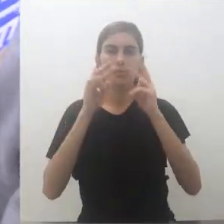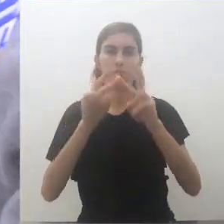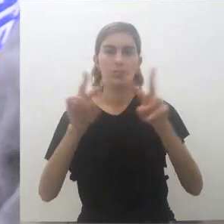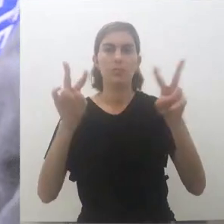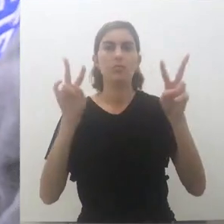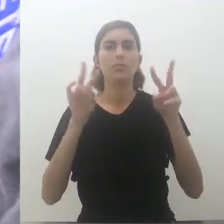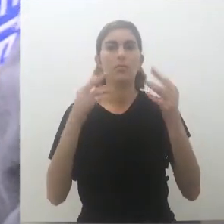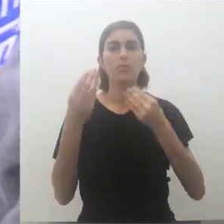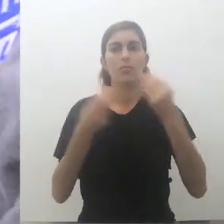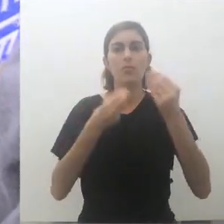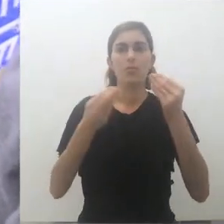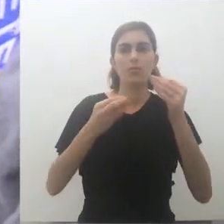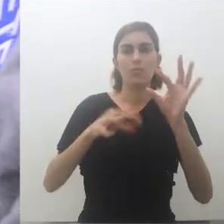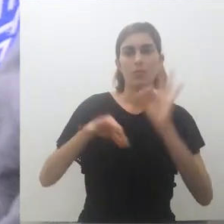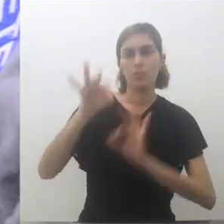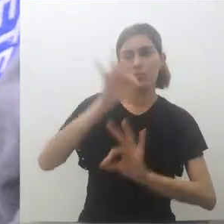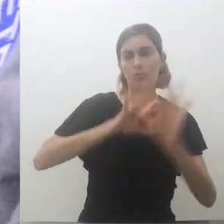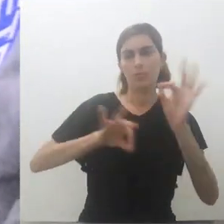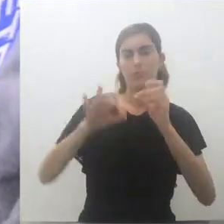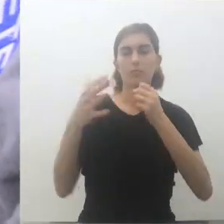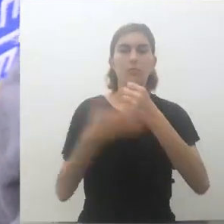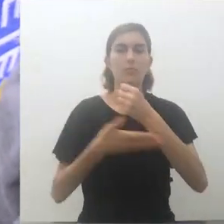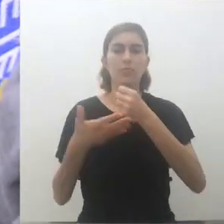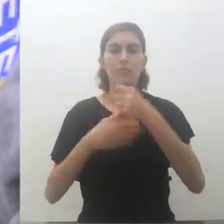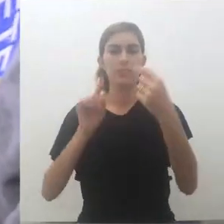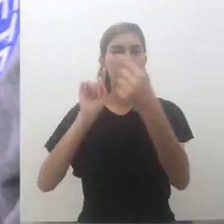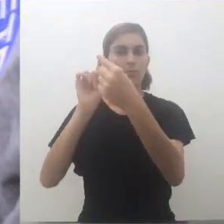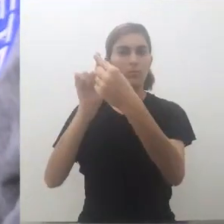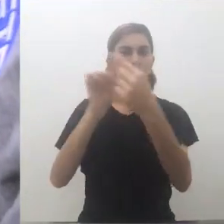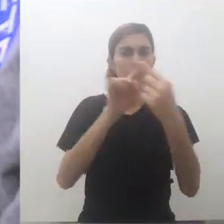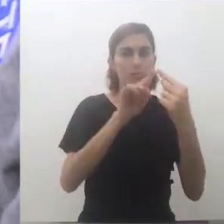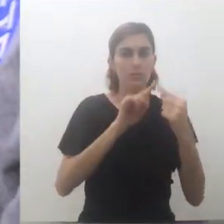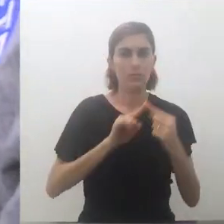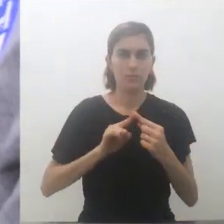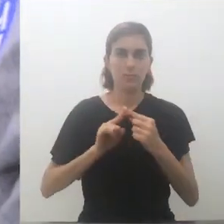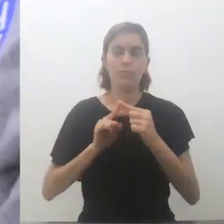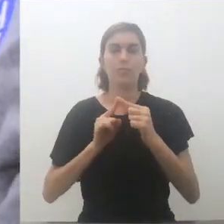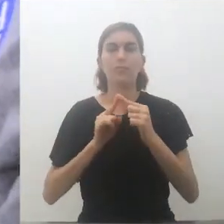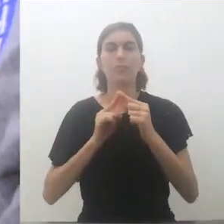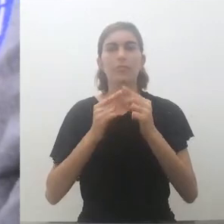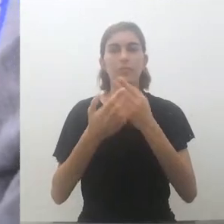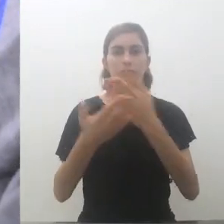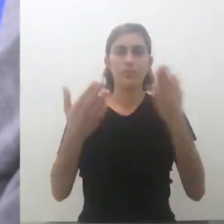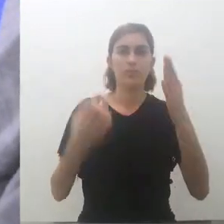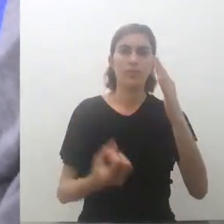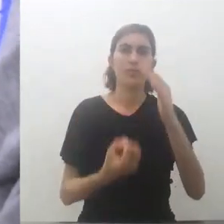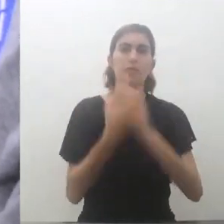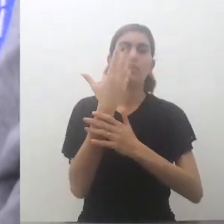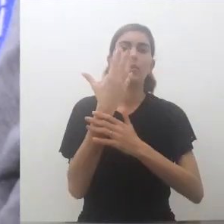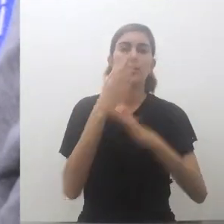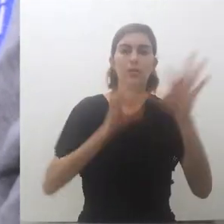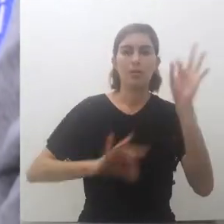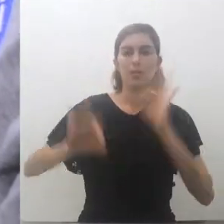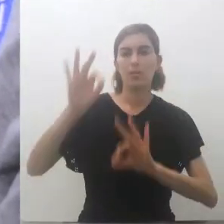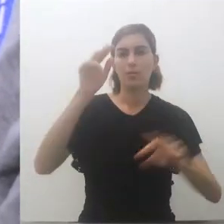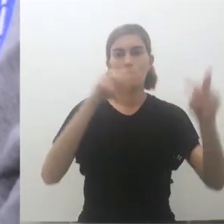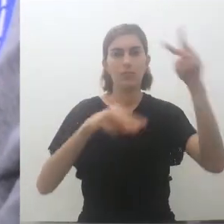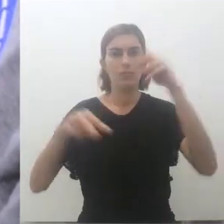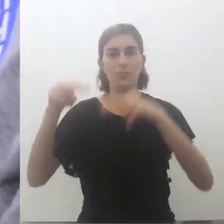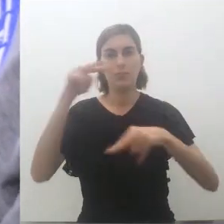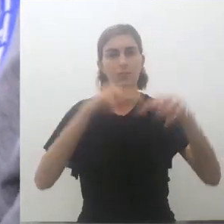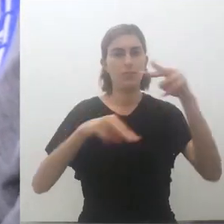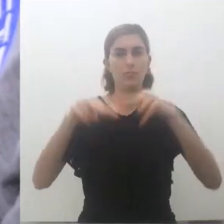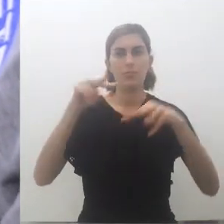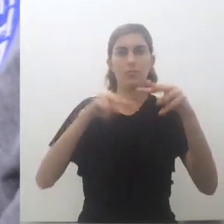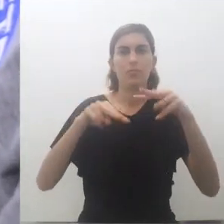formas básicas, nós relacionamos os elementos, criando arranjo visual dentro de uma